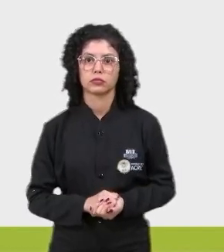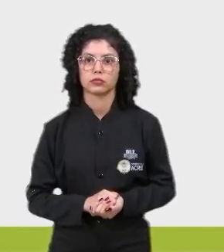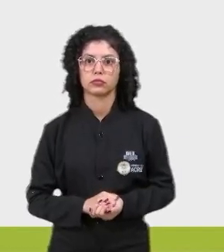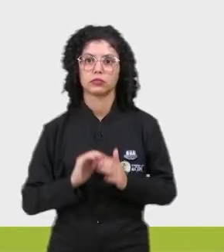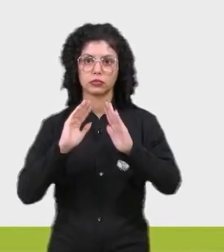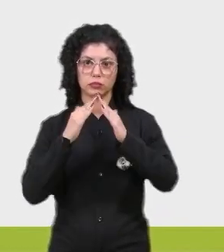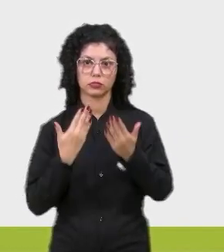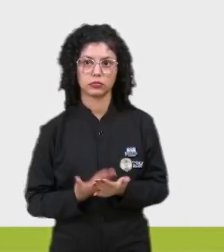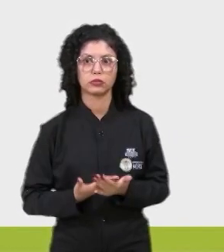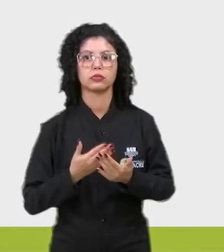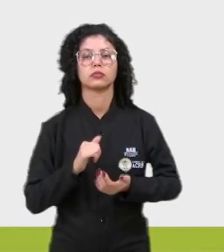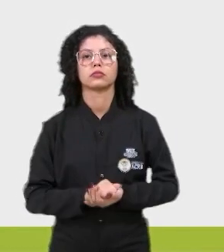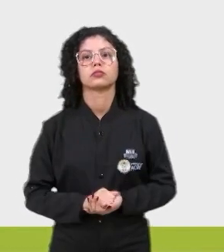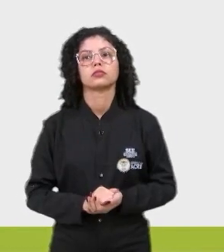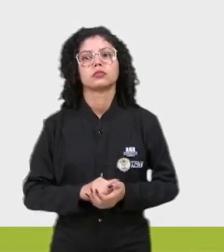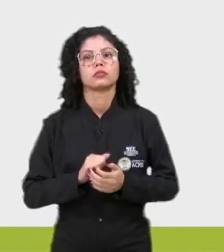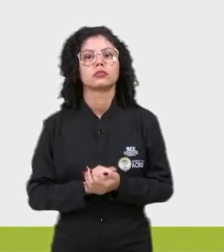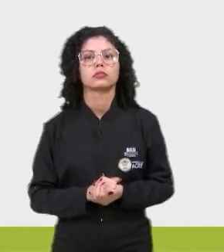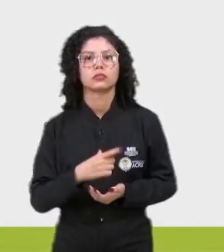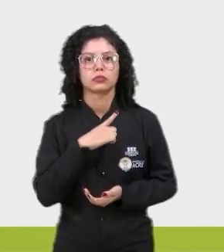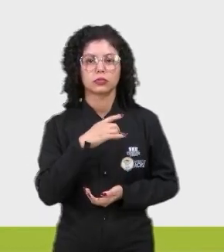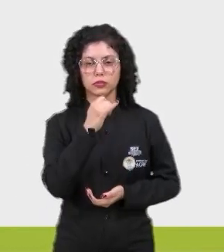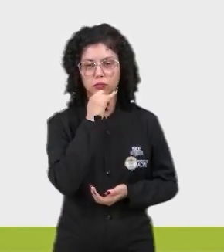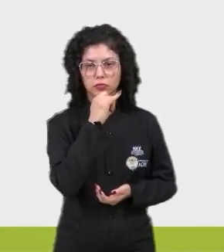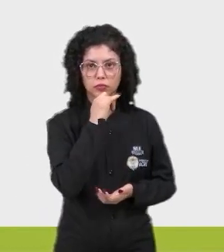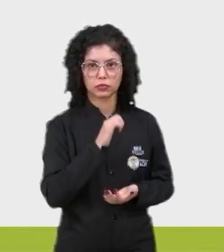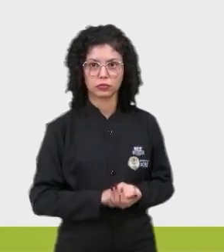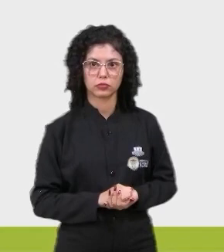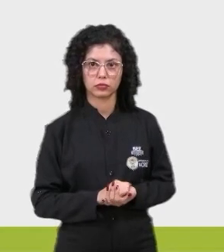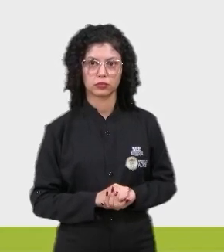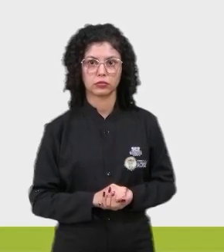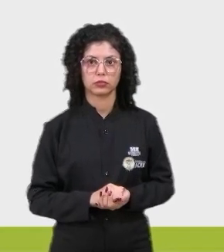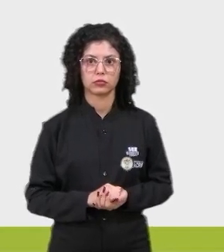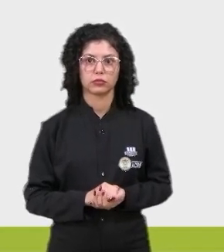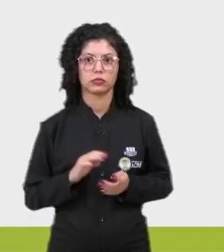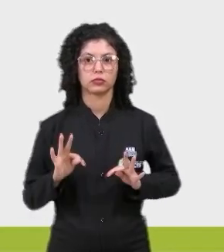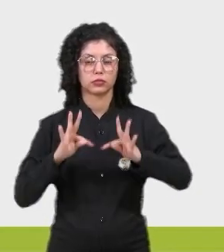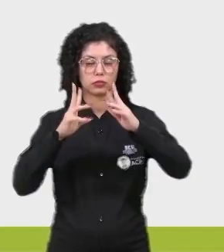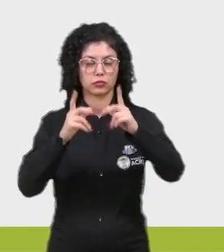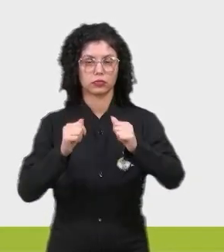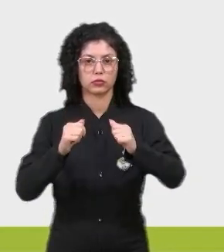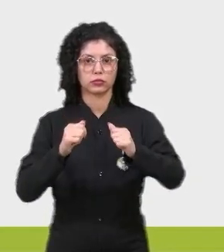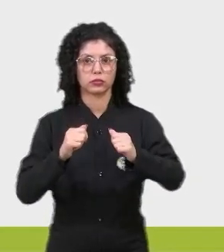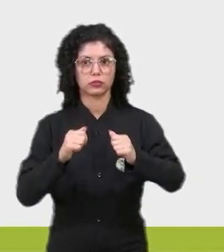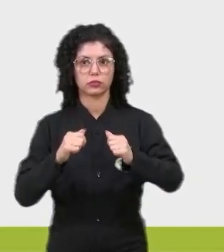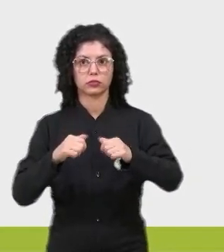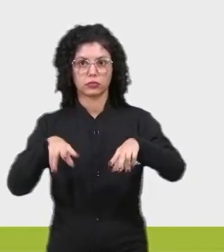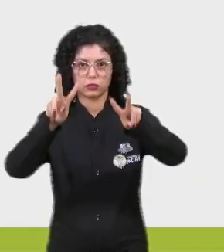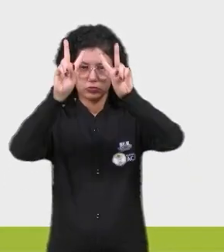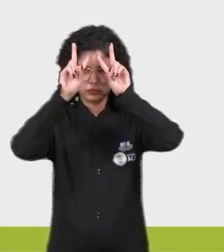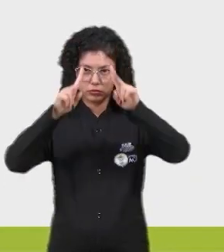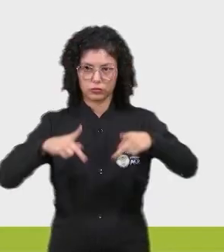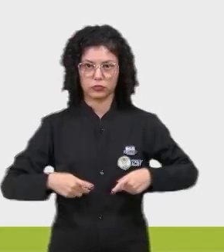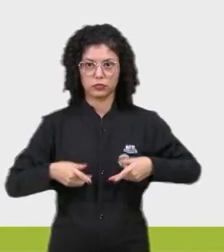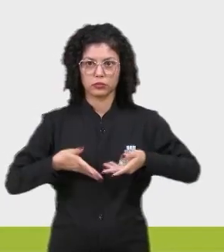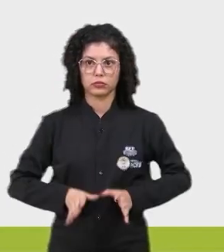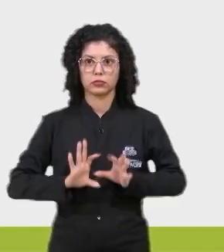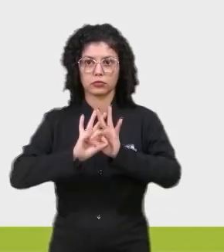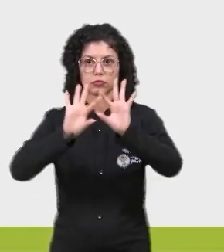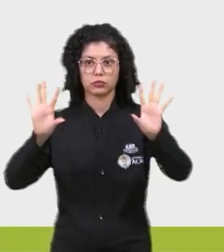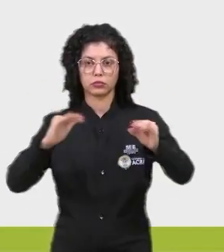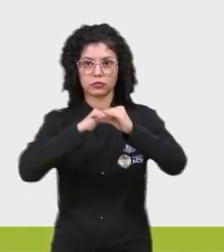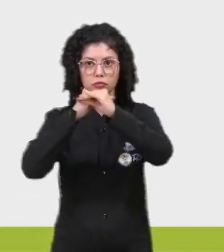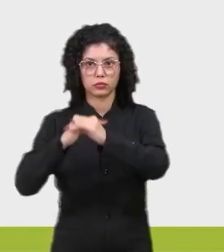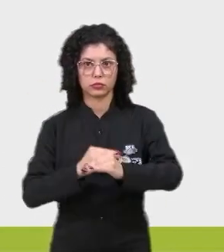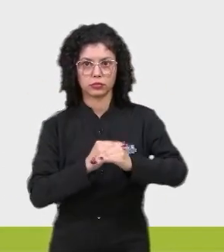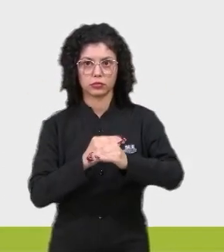nas escolas. Vou citar, por exemplo, para vocês: todos os seres humanos nascem livres e iguais